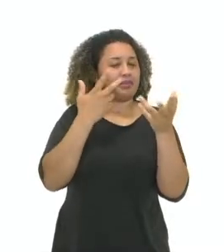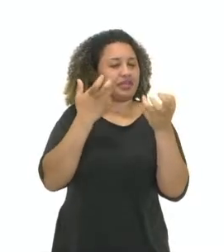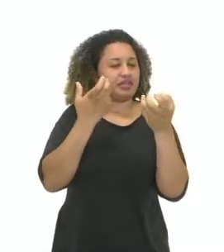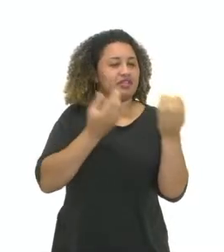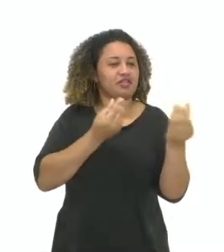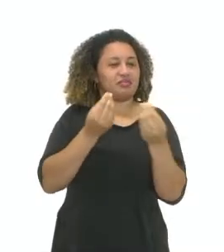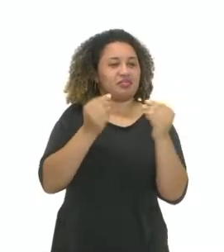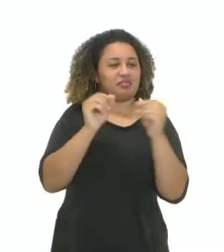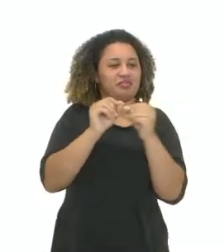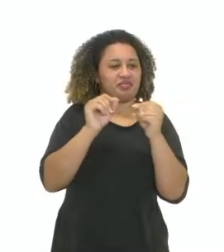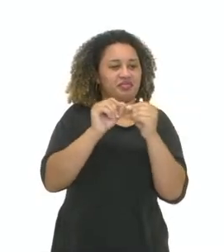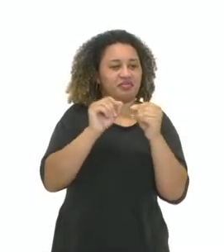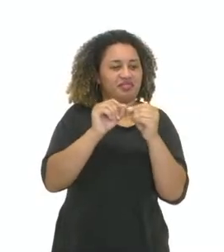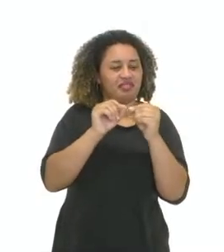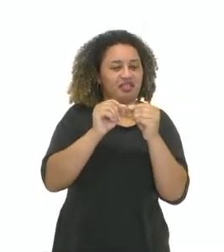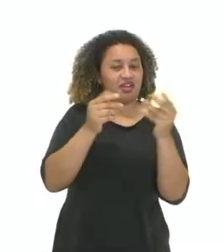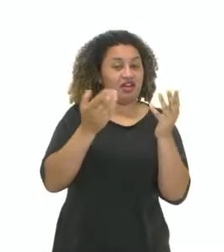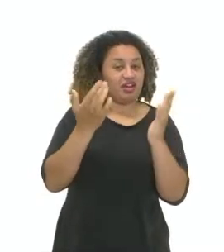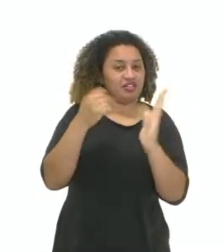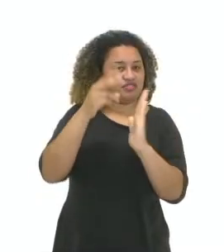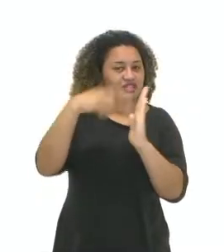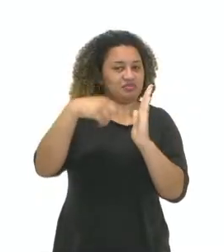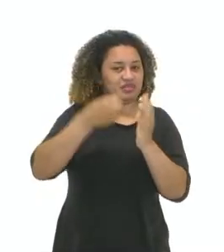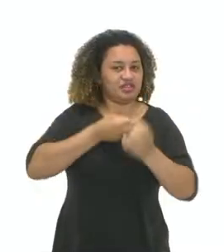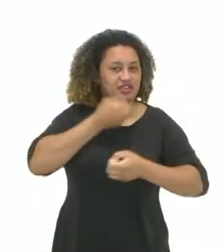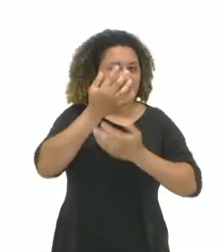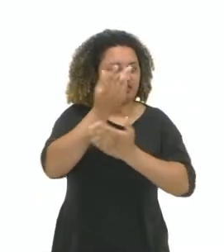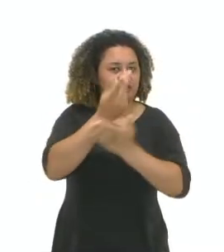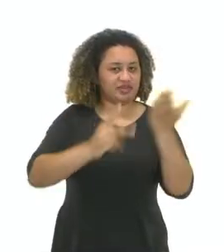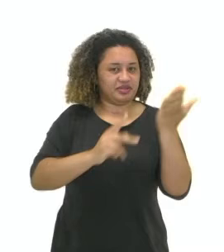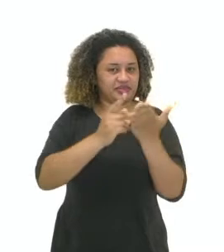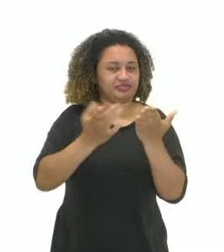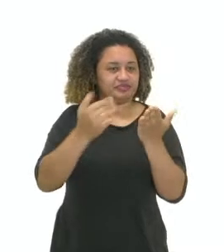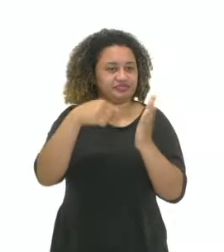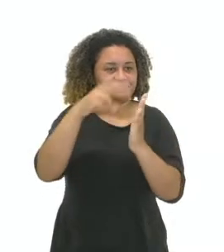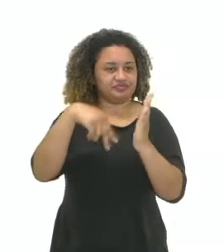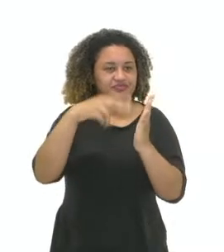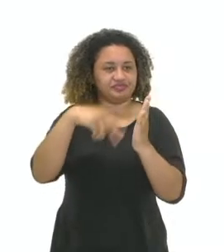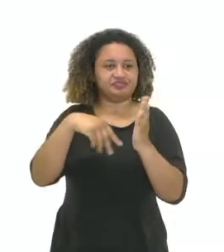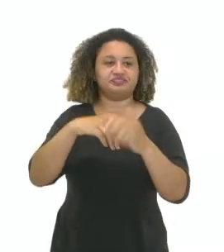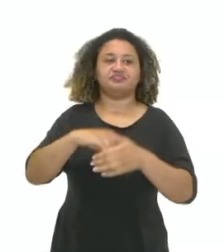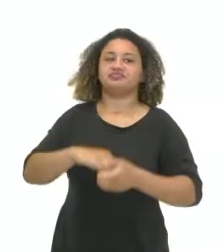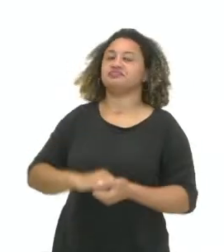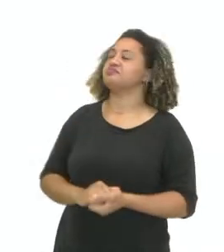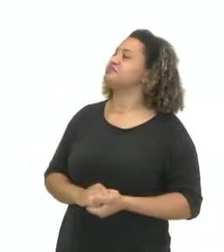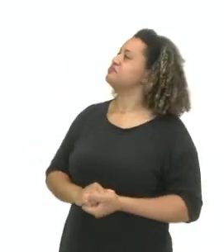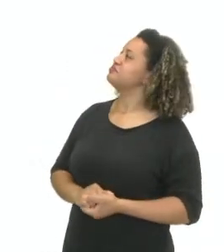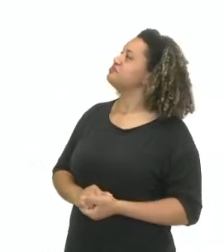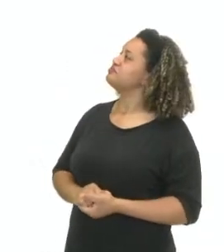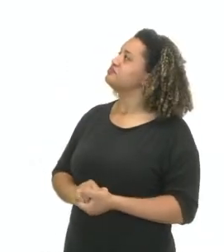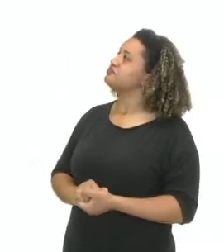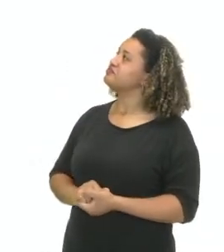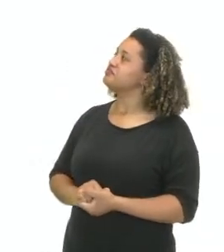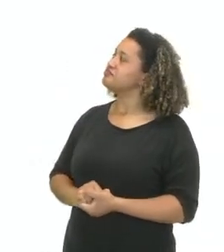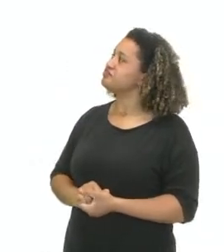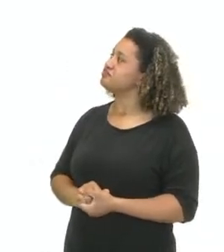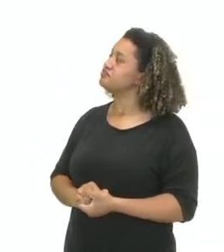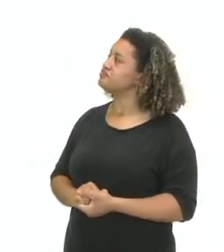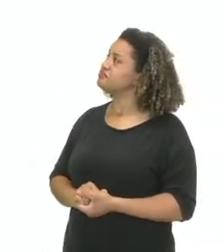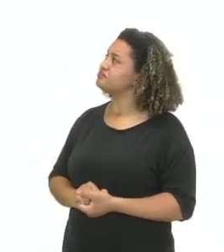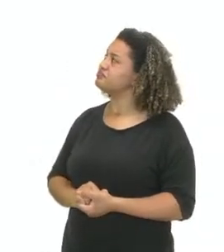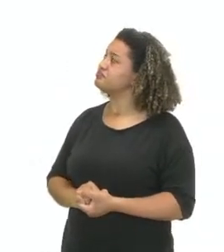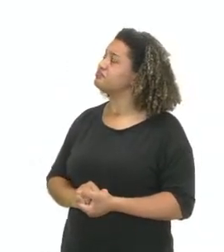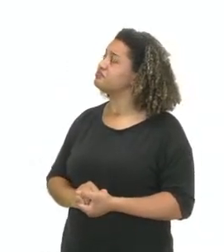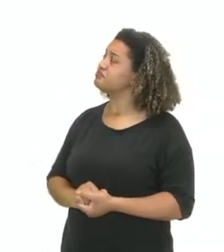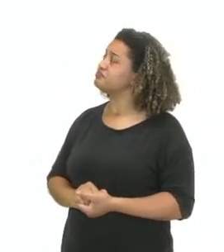faz isso. Vou ler o poema para vocês agora. O meu nome é Severino, não tem outro de pia.